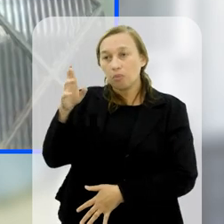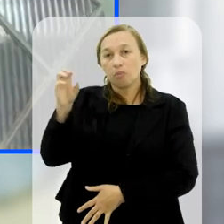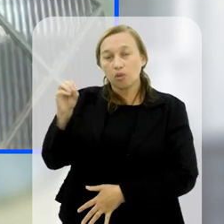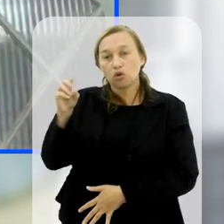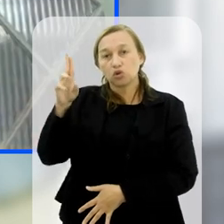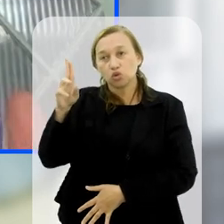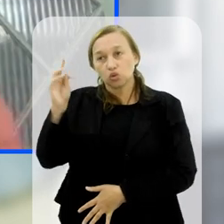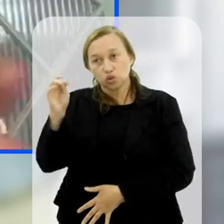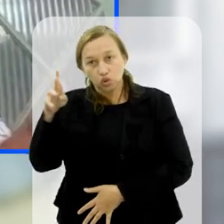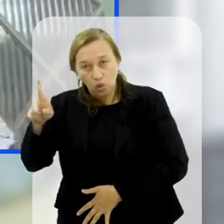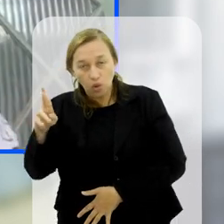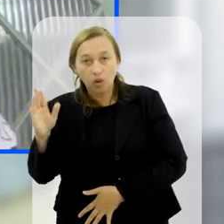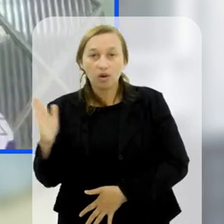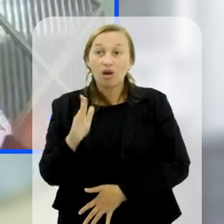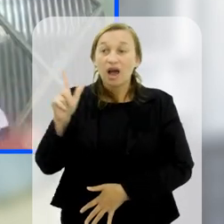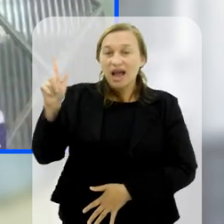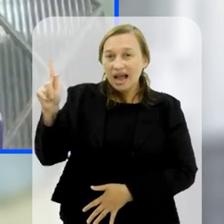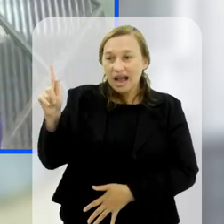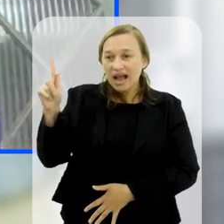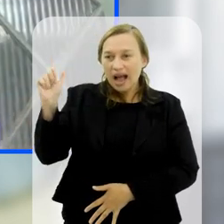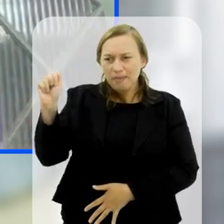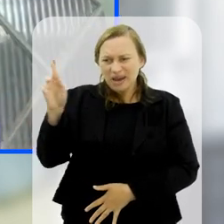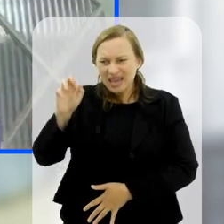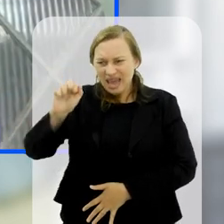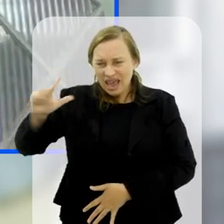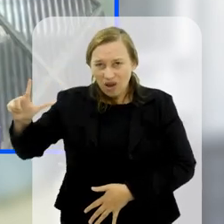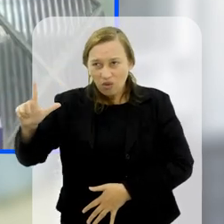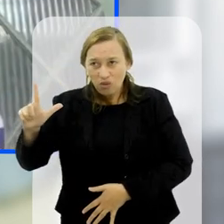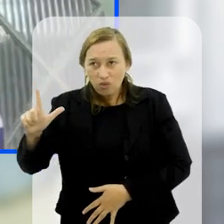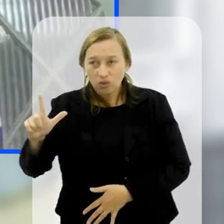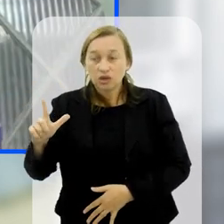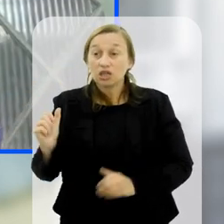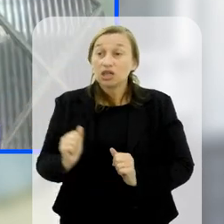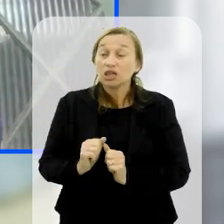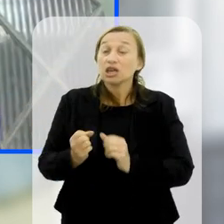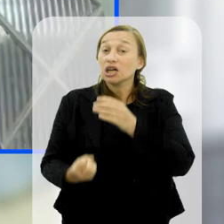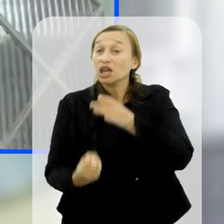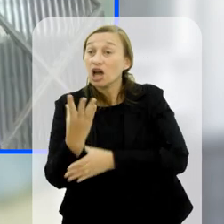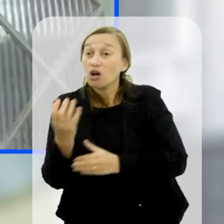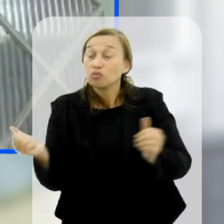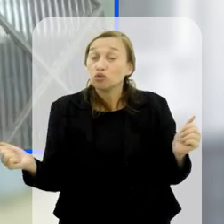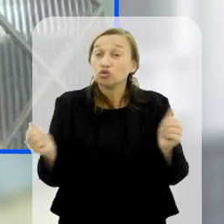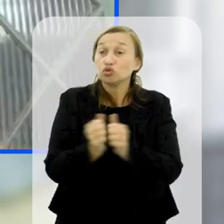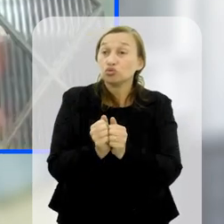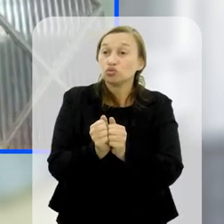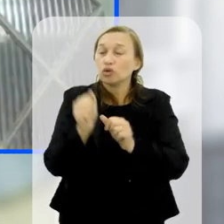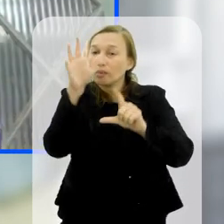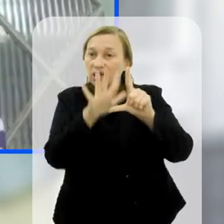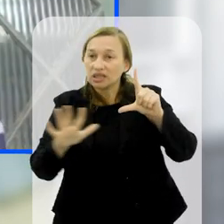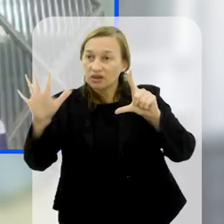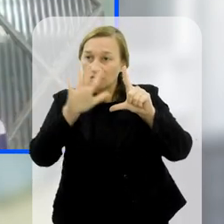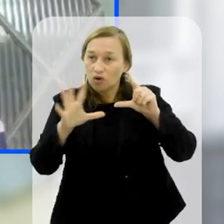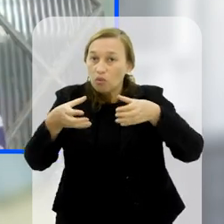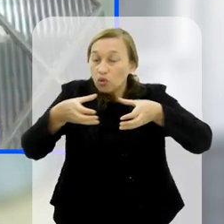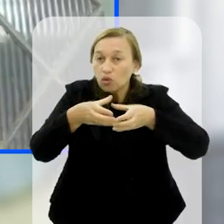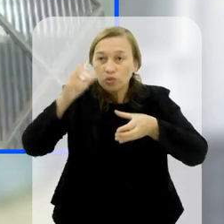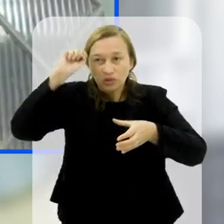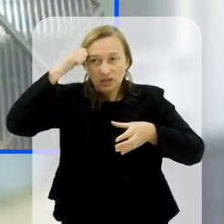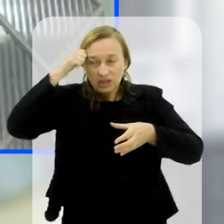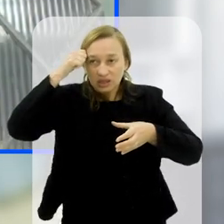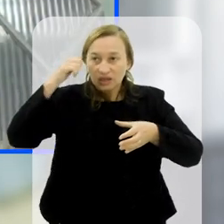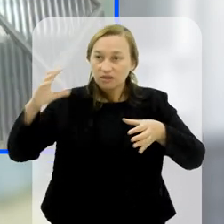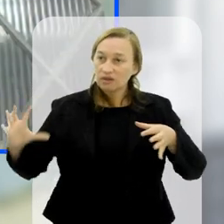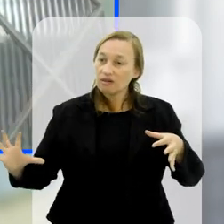Gabriel Bortolini criamos juntos essa plataforma que se chama Elenco Negro, com esses dois intuitos. Um, de fazer a ponte